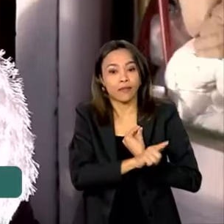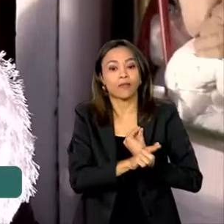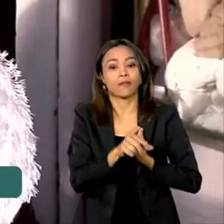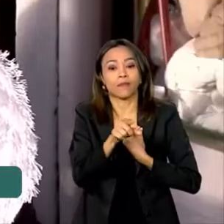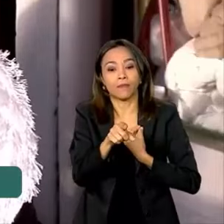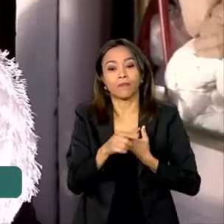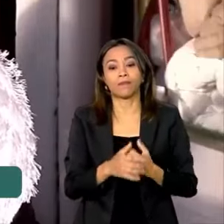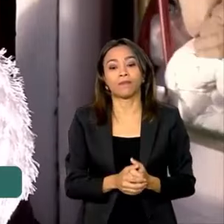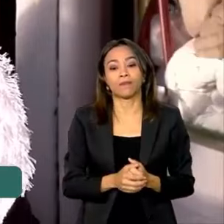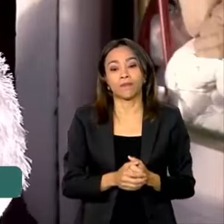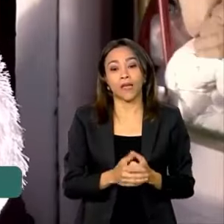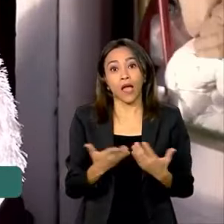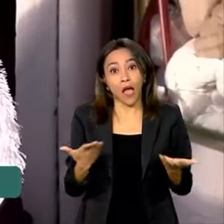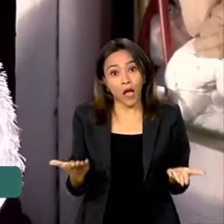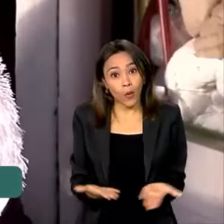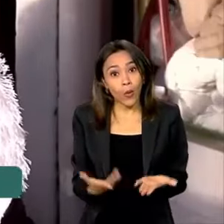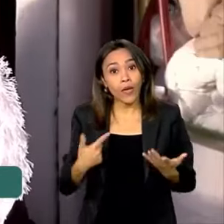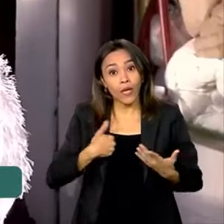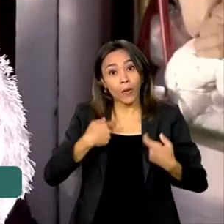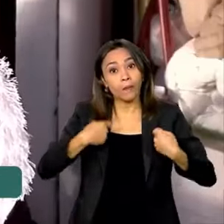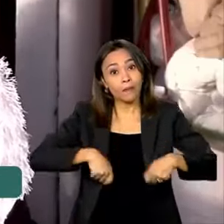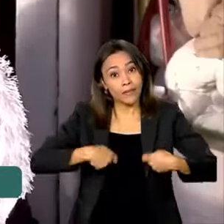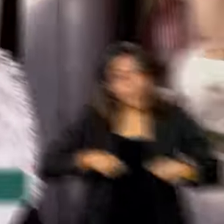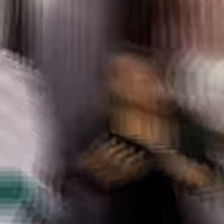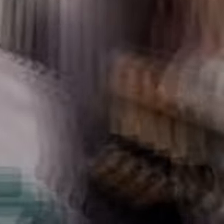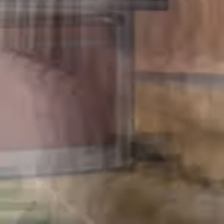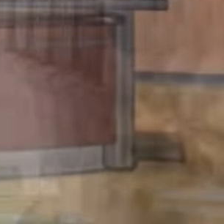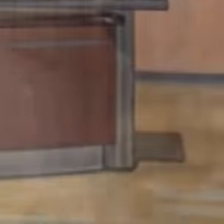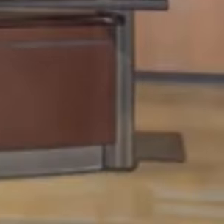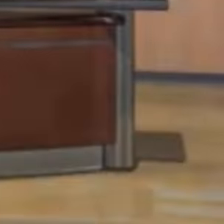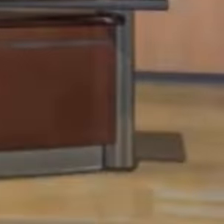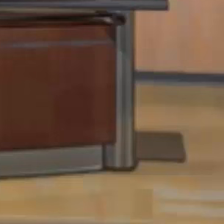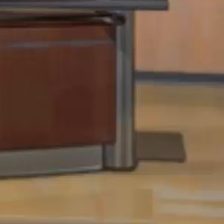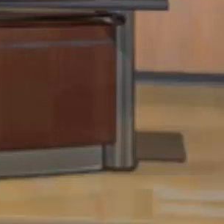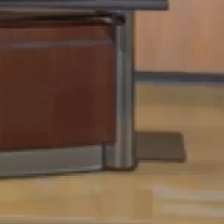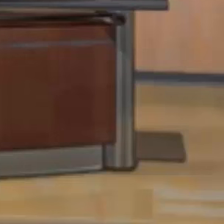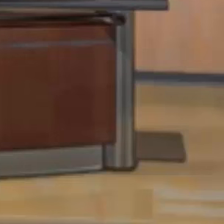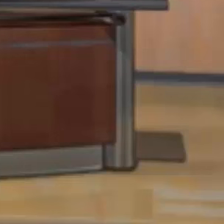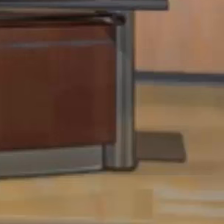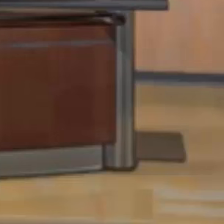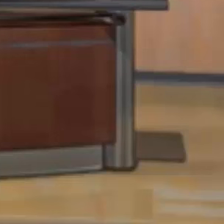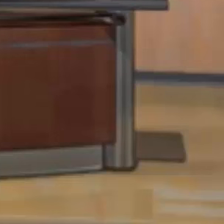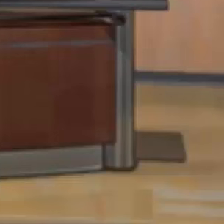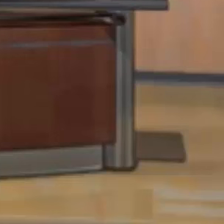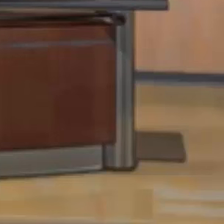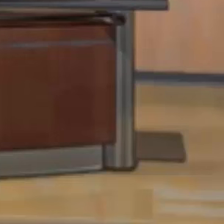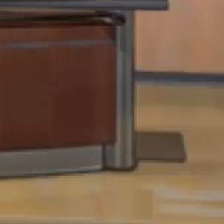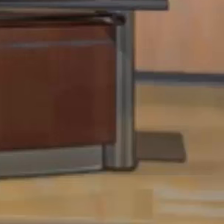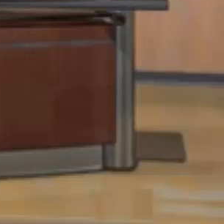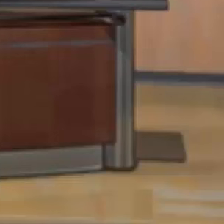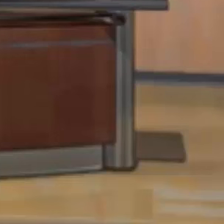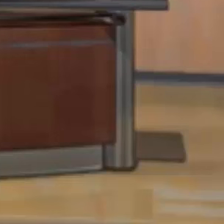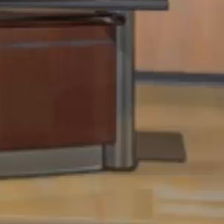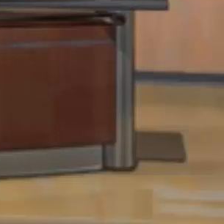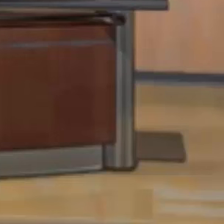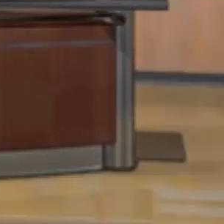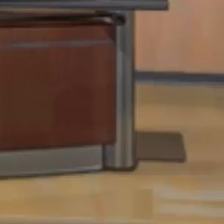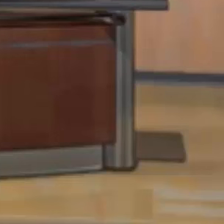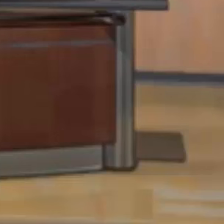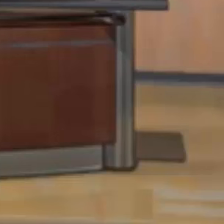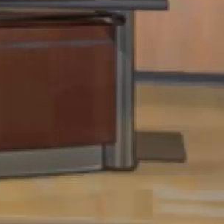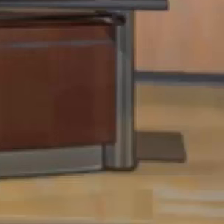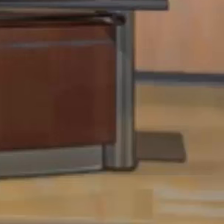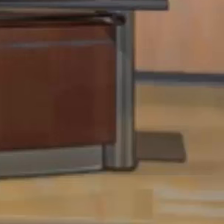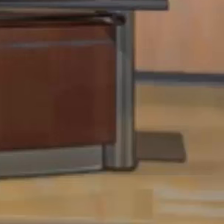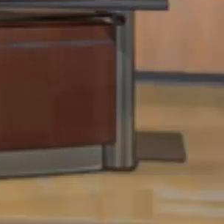tem que agora eu preciso voltar para casa né 18 escolas municipais de educação infantil que estavam